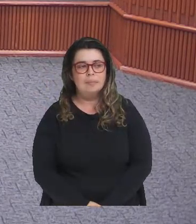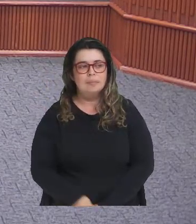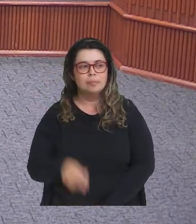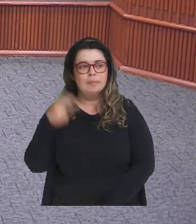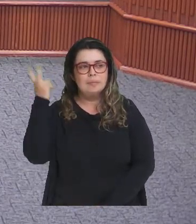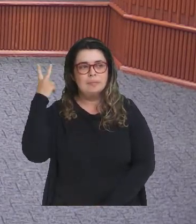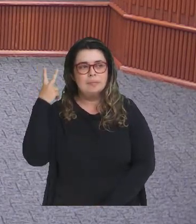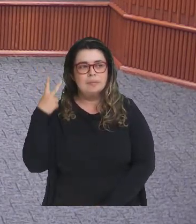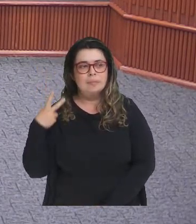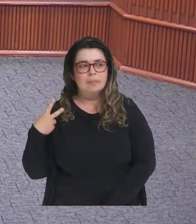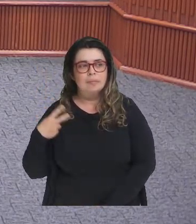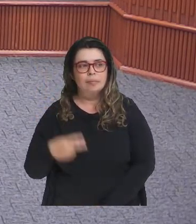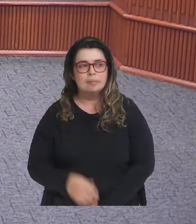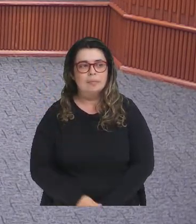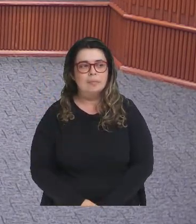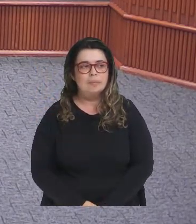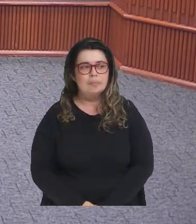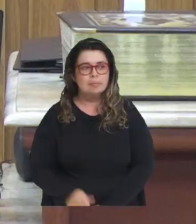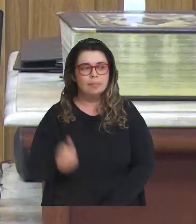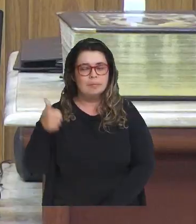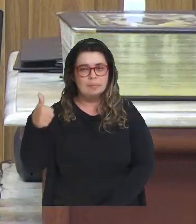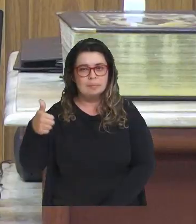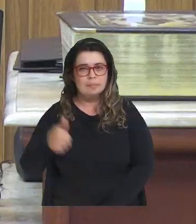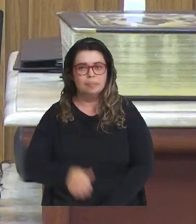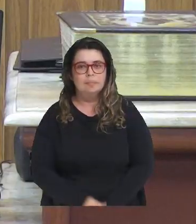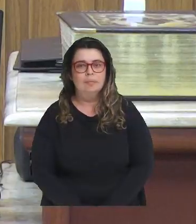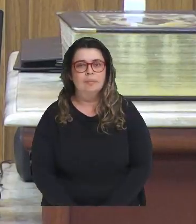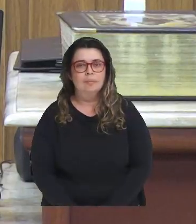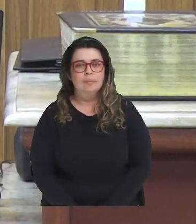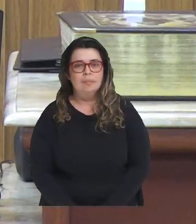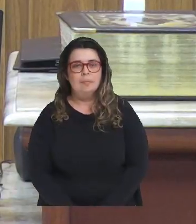Delmassa. Presente.